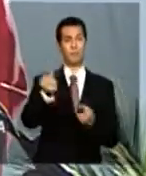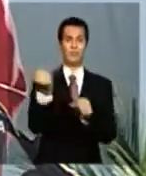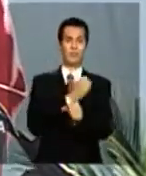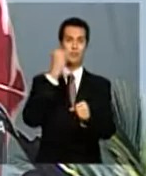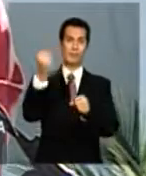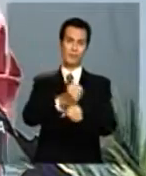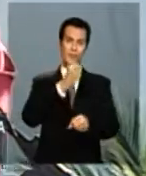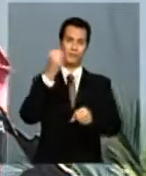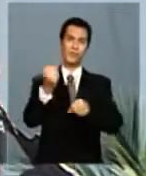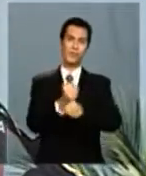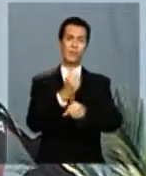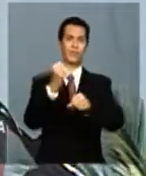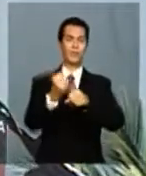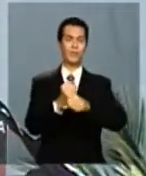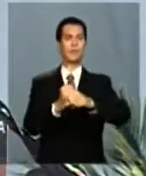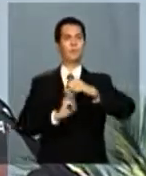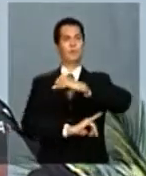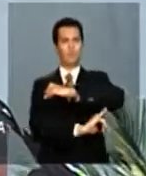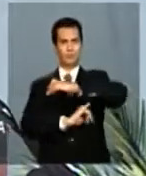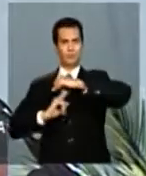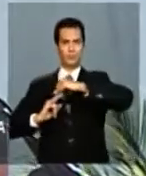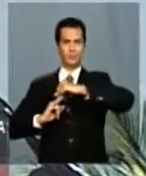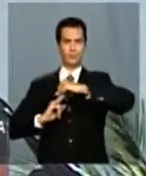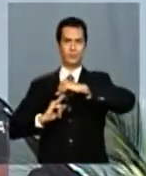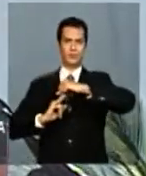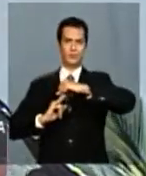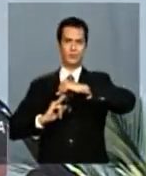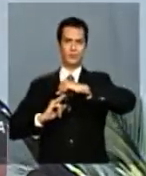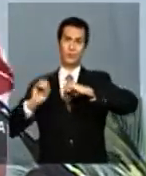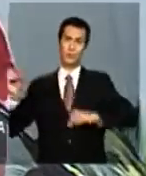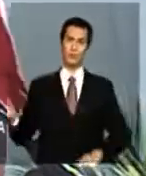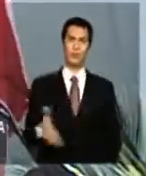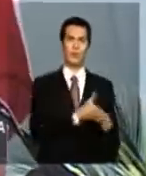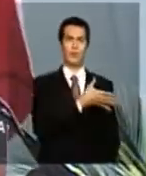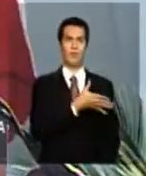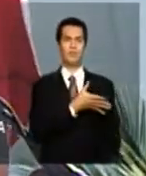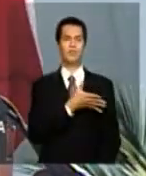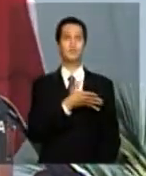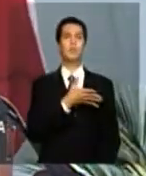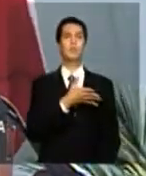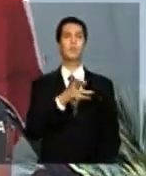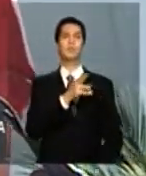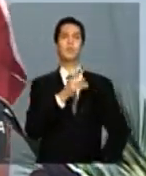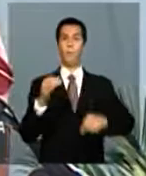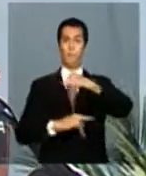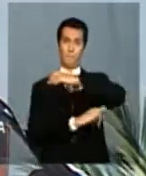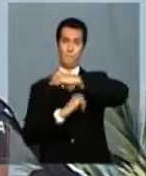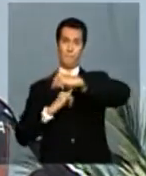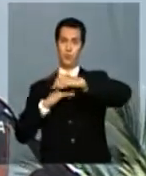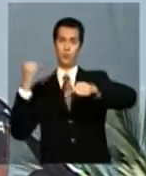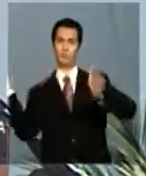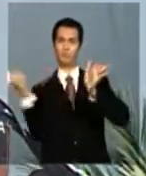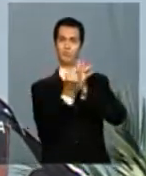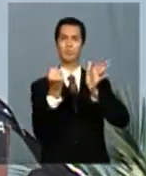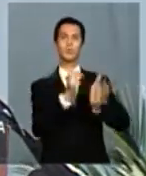para iniciar as obras da construção da nova ponte Anita Garibaldi. Eu